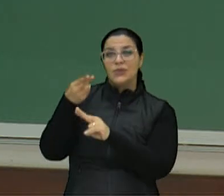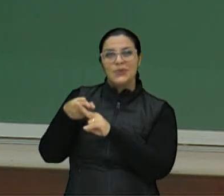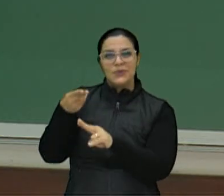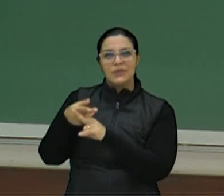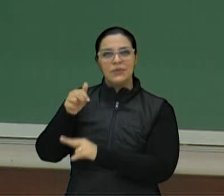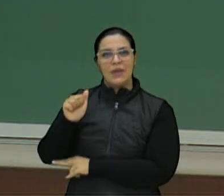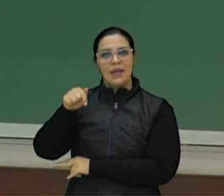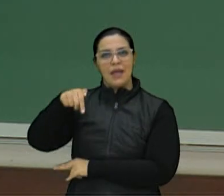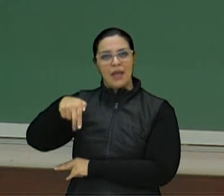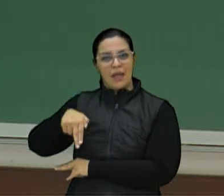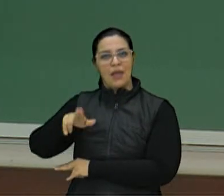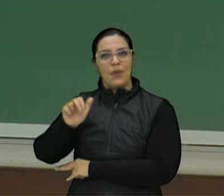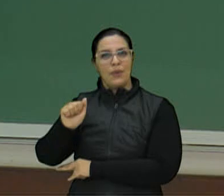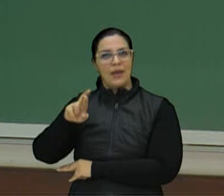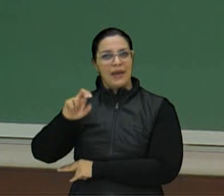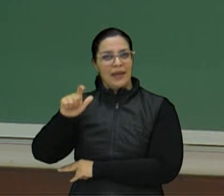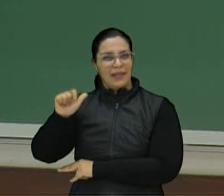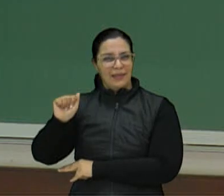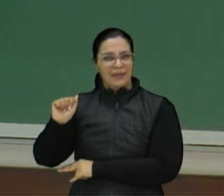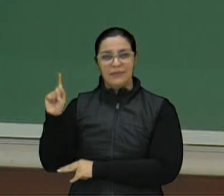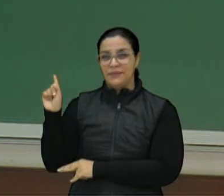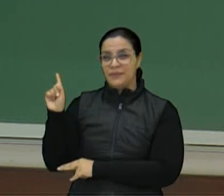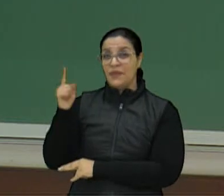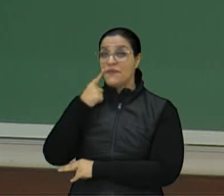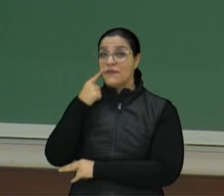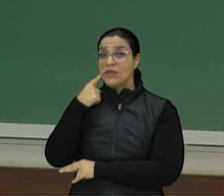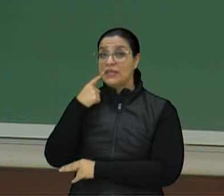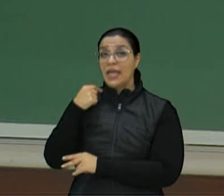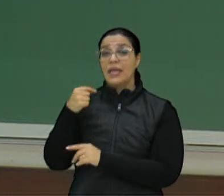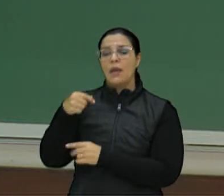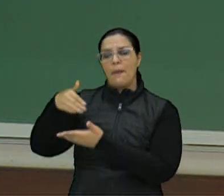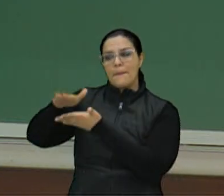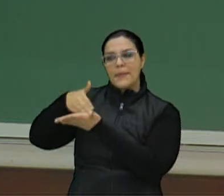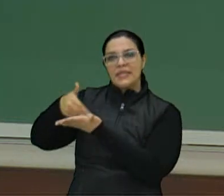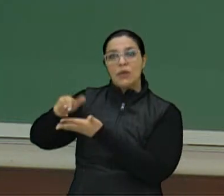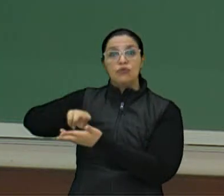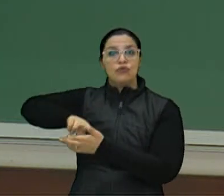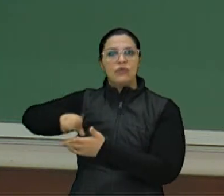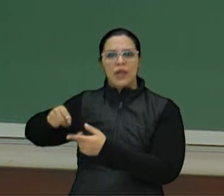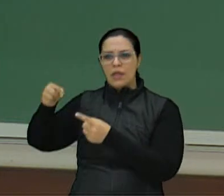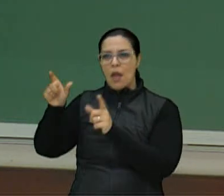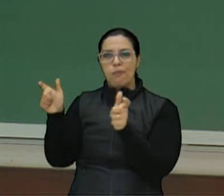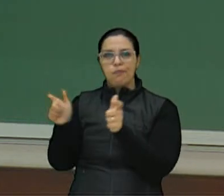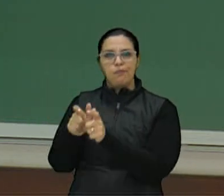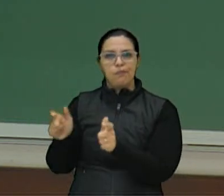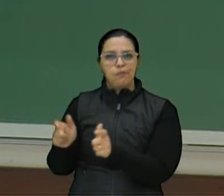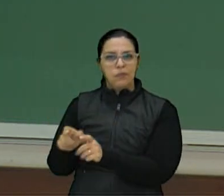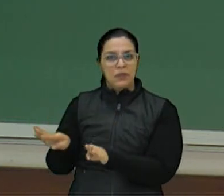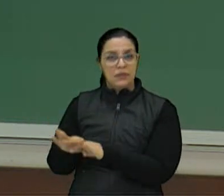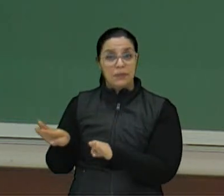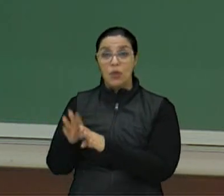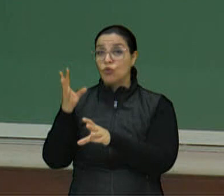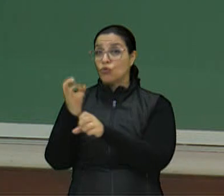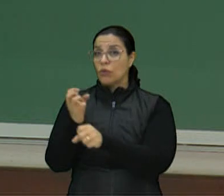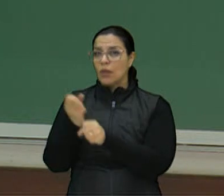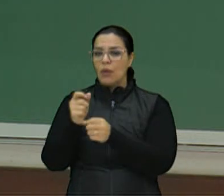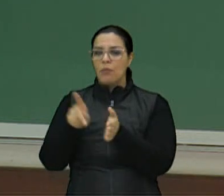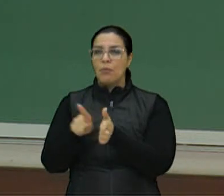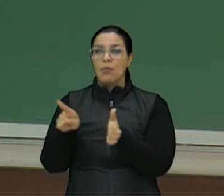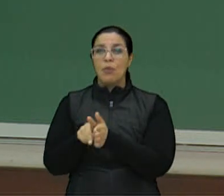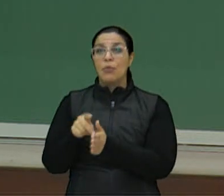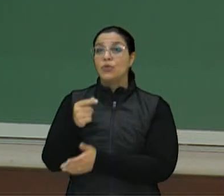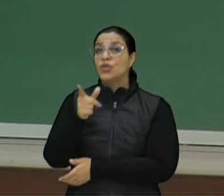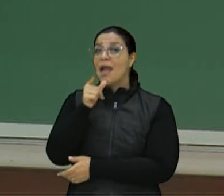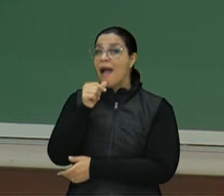aquarela. Observem como ele usa pincéis em tamanhos diferentes, ele usa quantidades diferentes